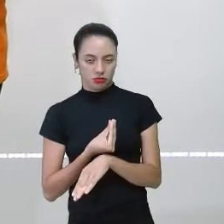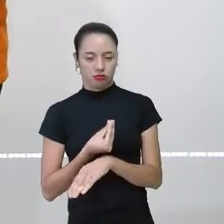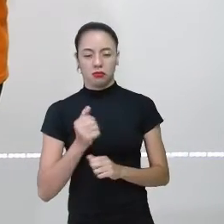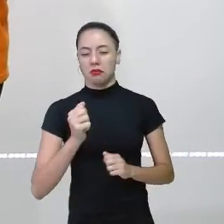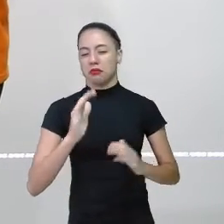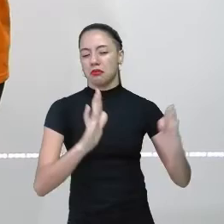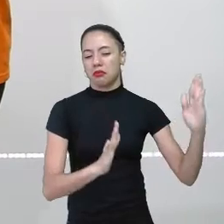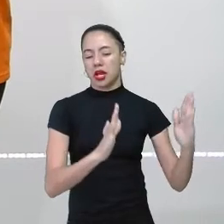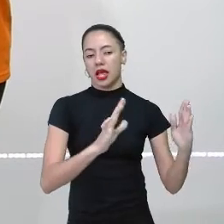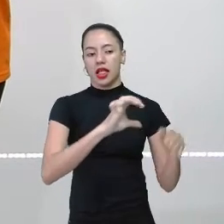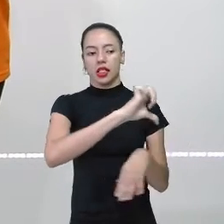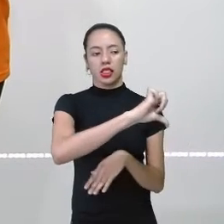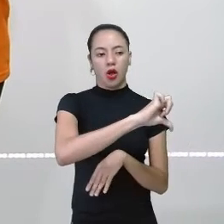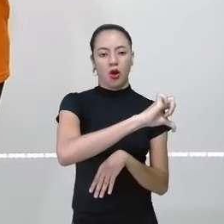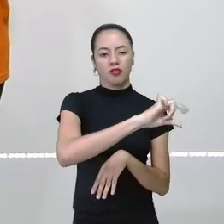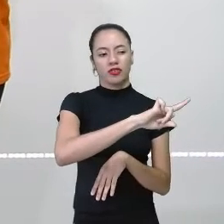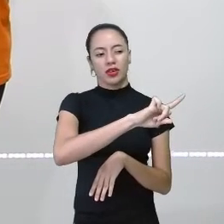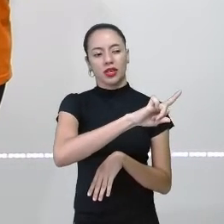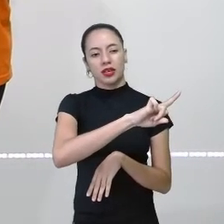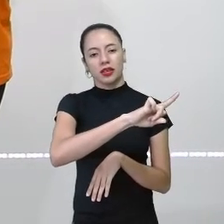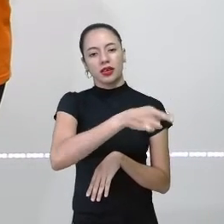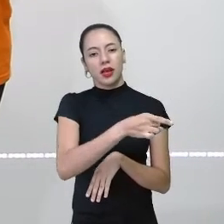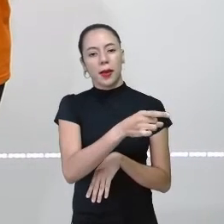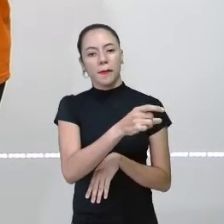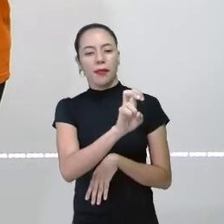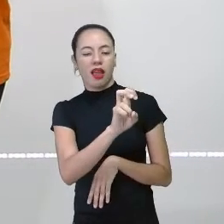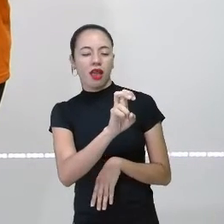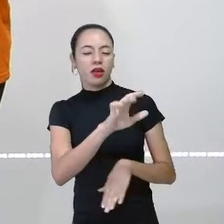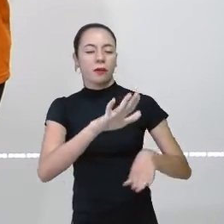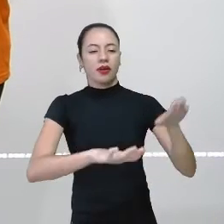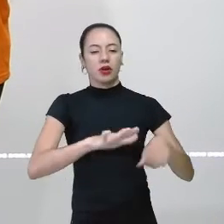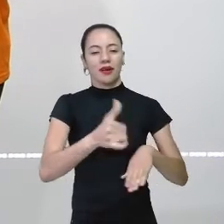de entre 9,5, 10,5 anos de idade.